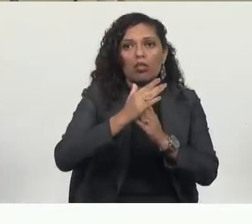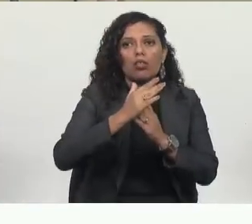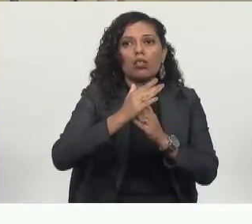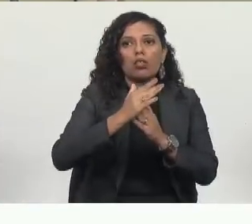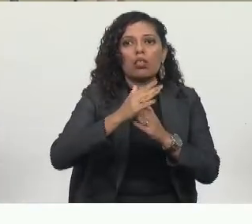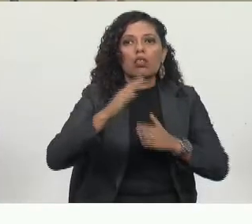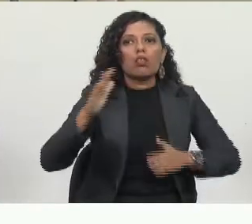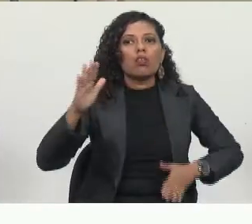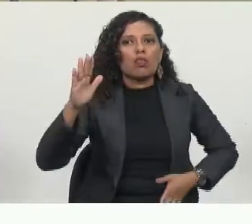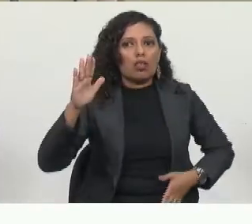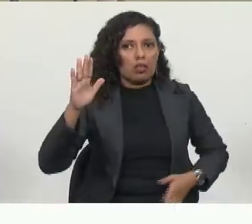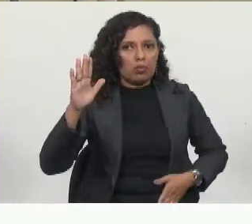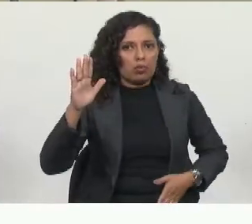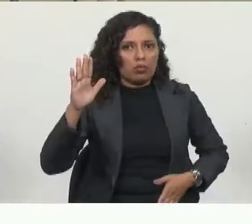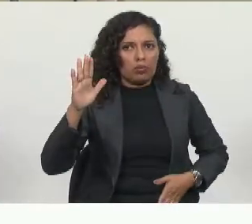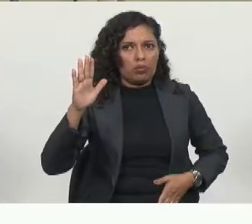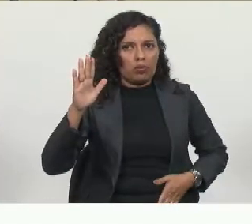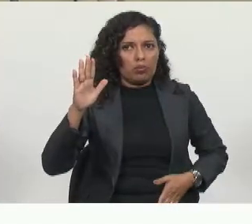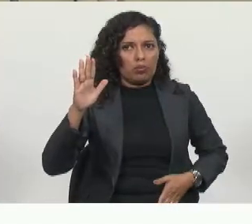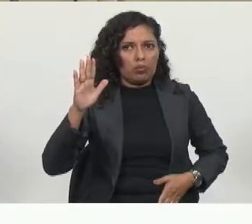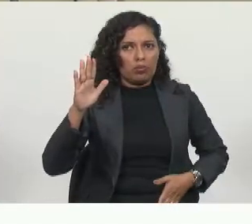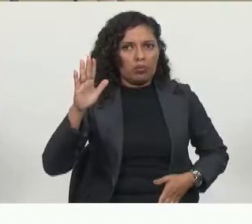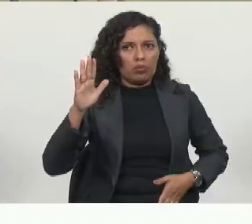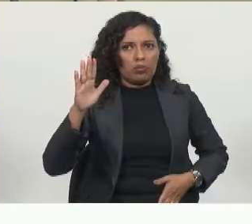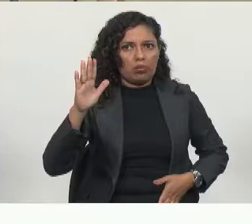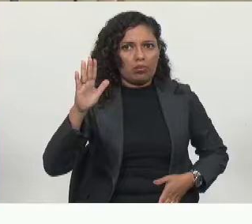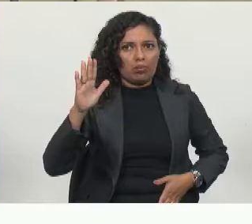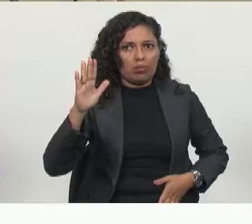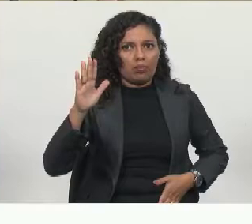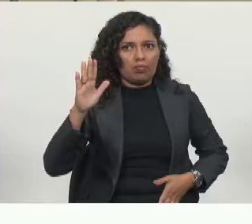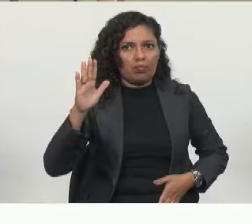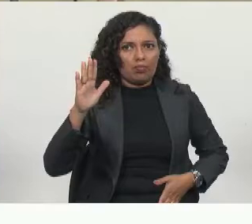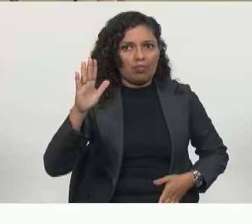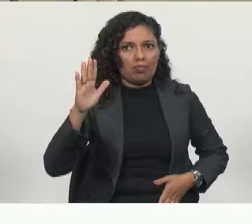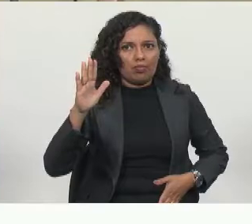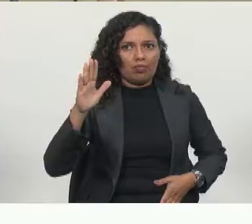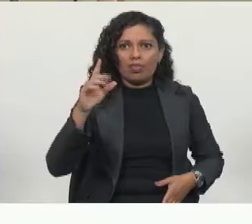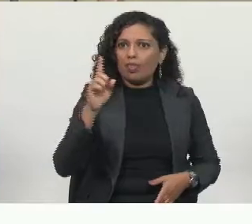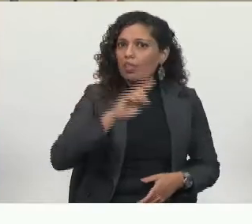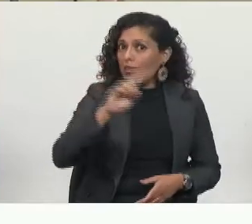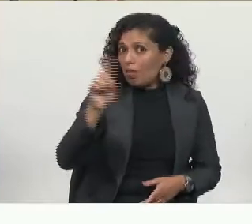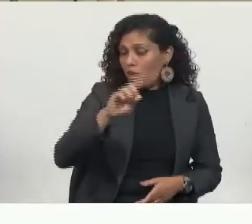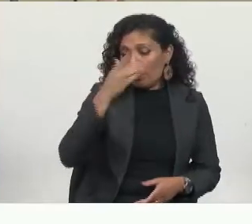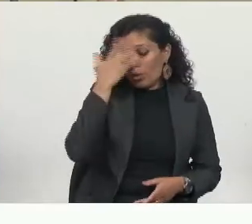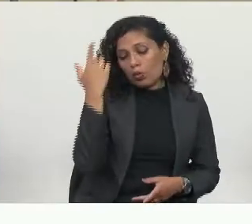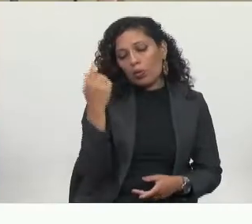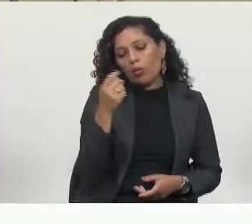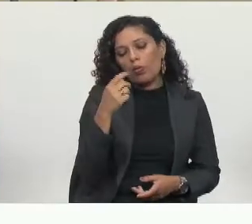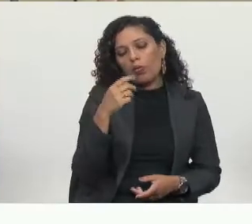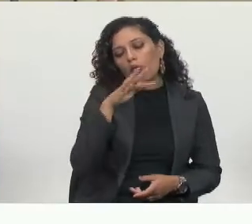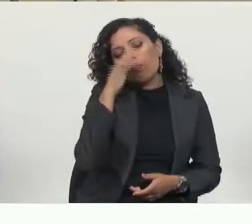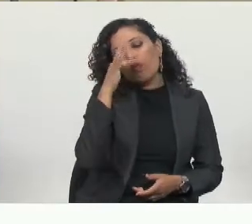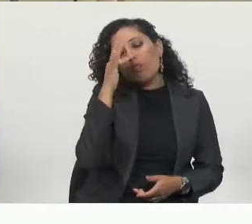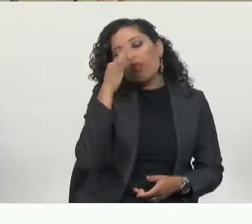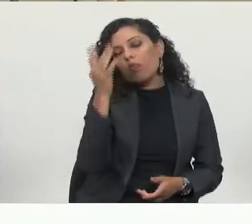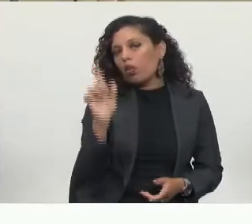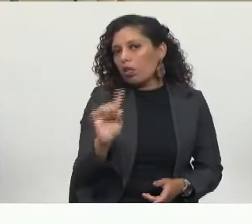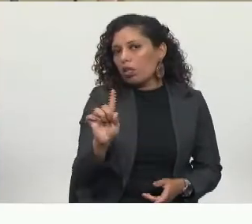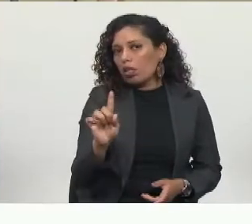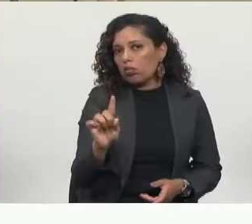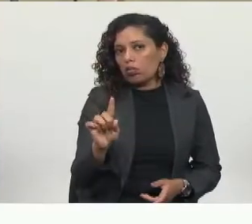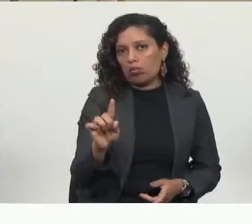um criminoso armado, não é alguém que esteja com pétalas de rosa na mão. A gente tem que parar de...